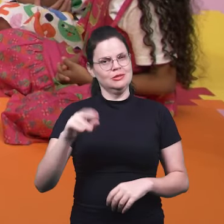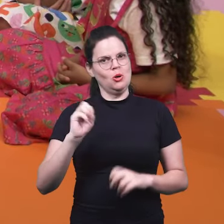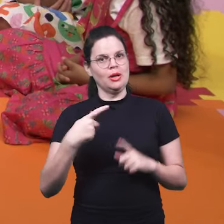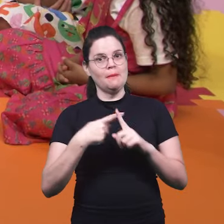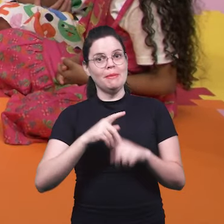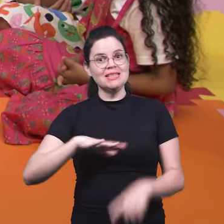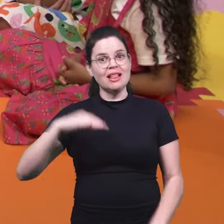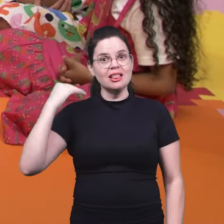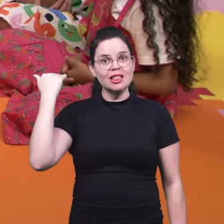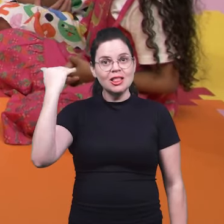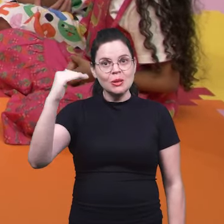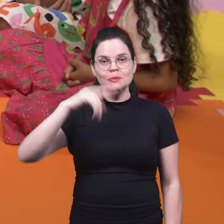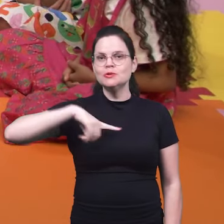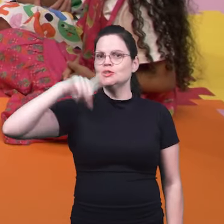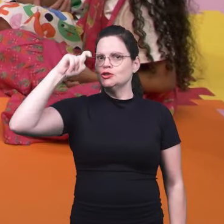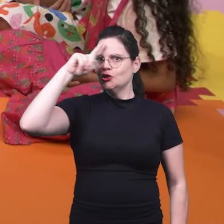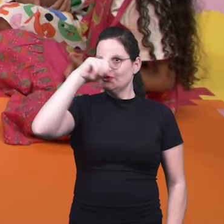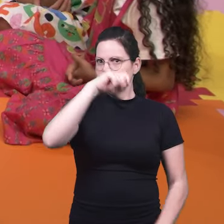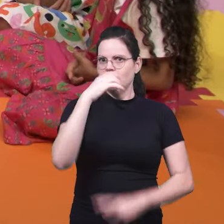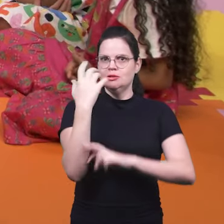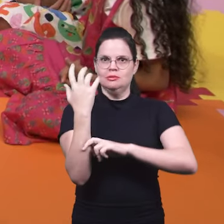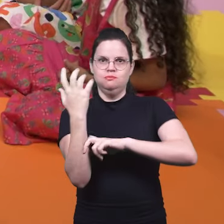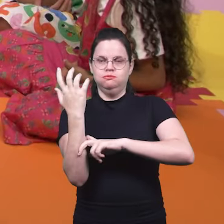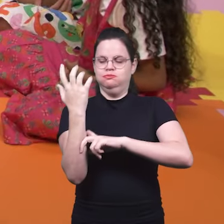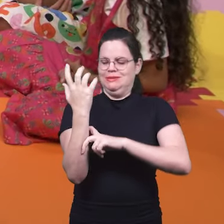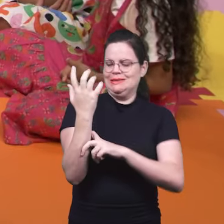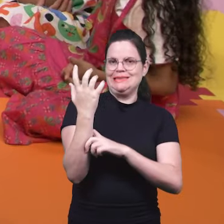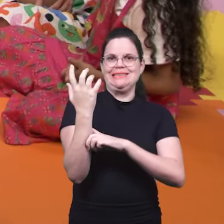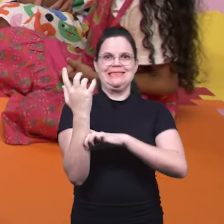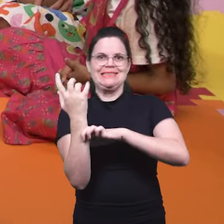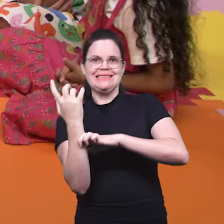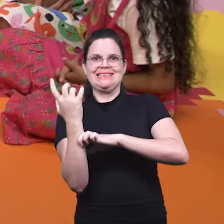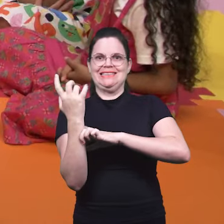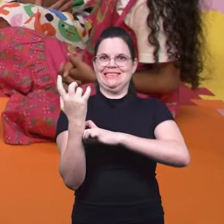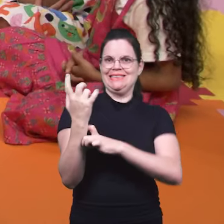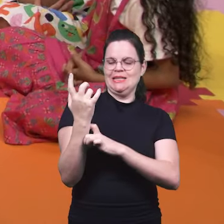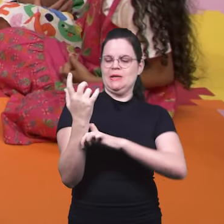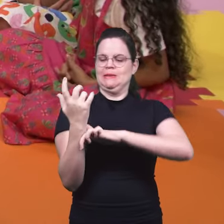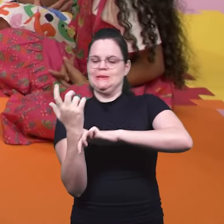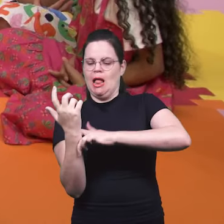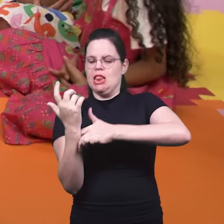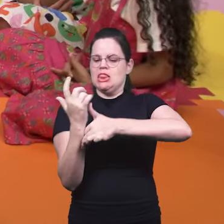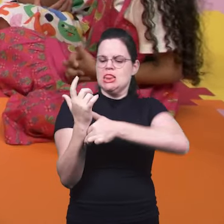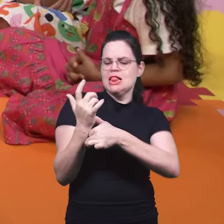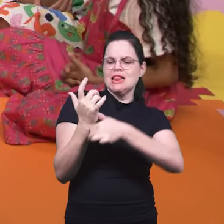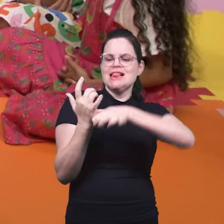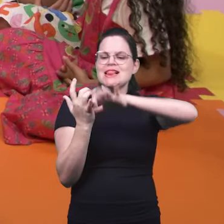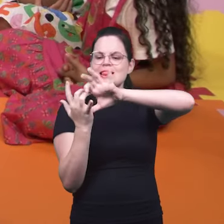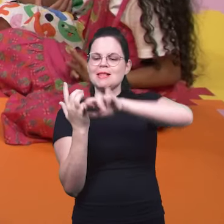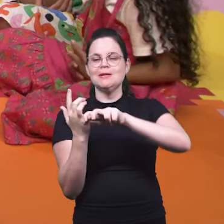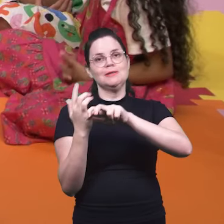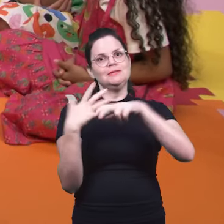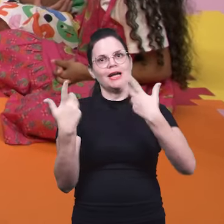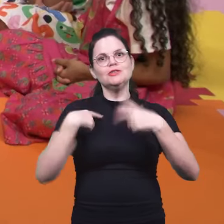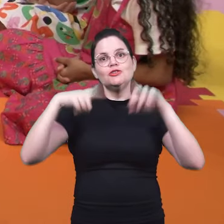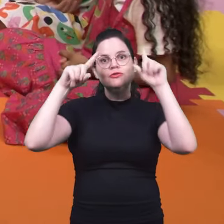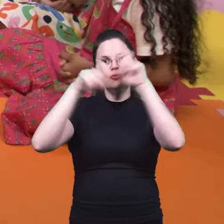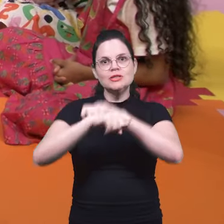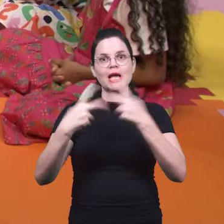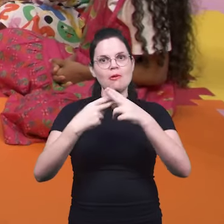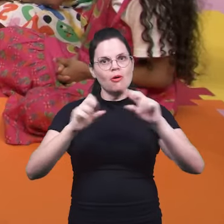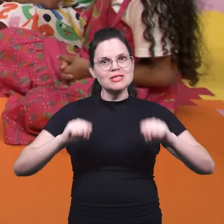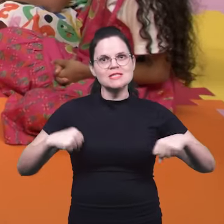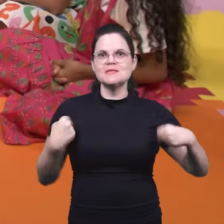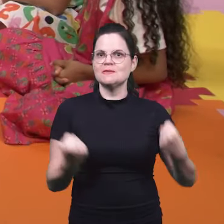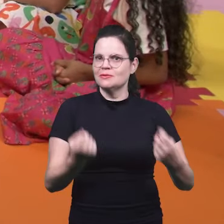mais fácil mas quando adulto fica mais difícil ainda a gente conseguir subir uma árvore mas ele queria muito ver Jesus